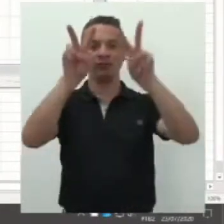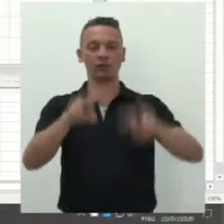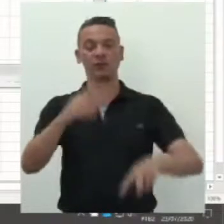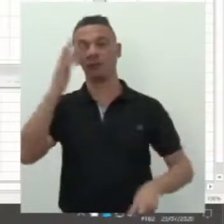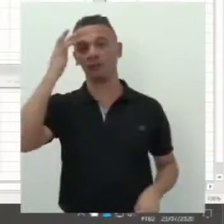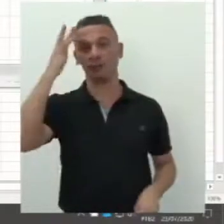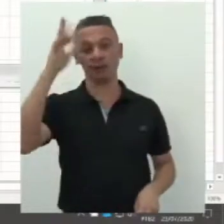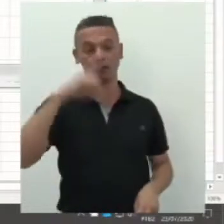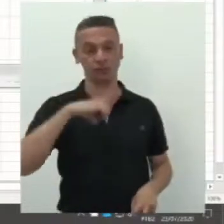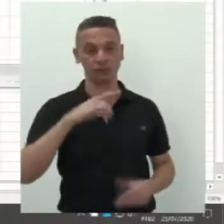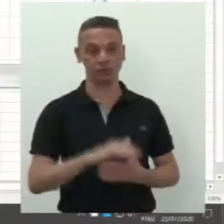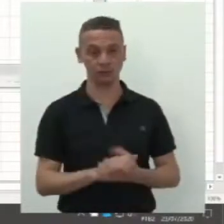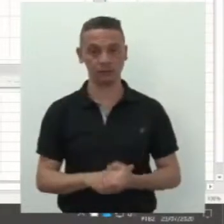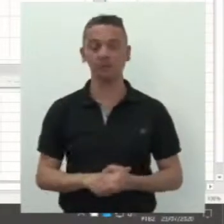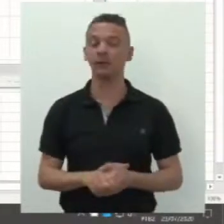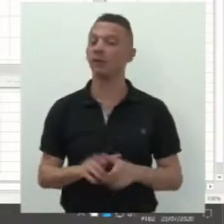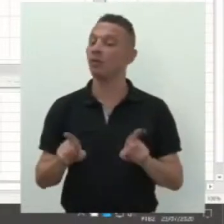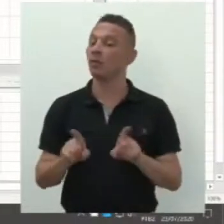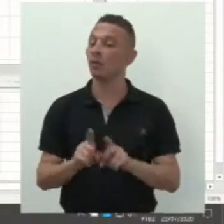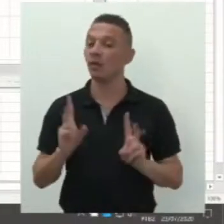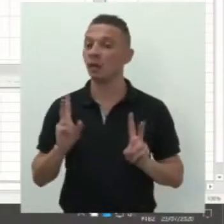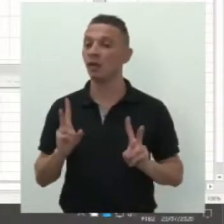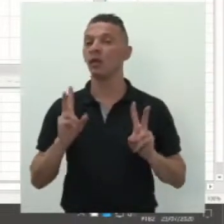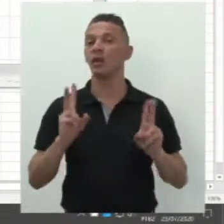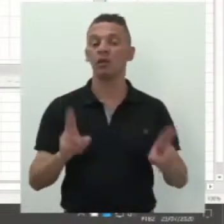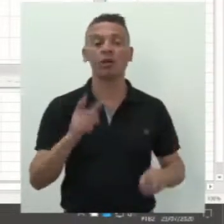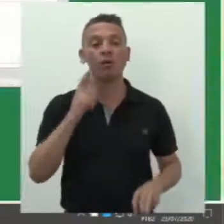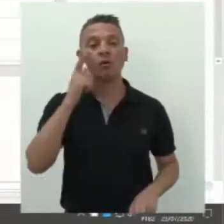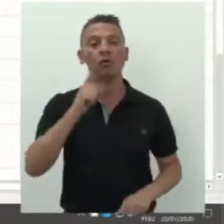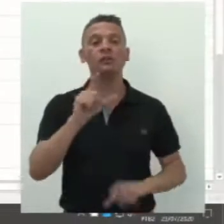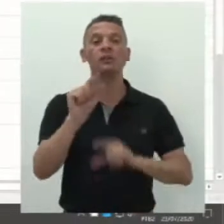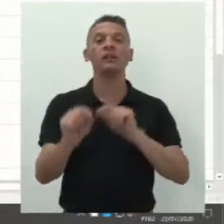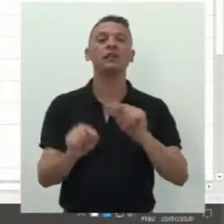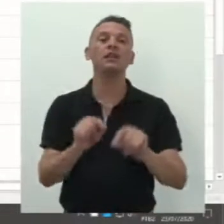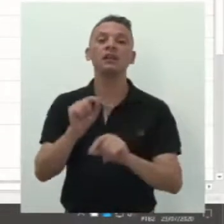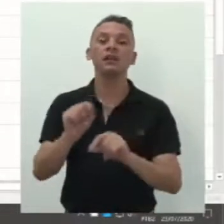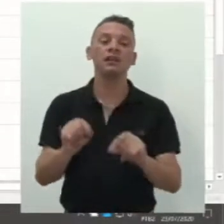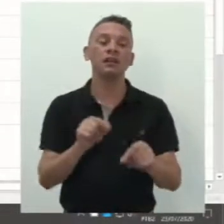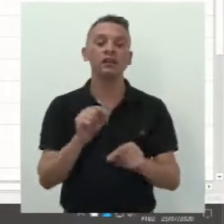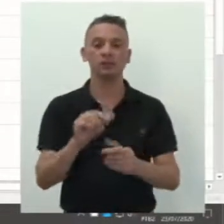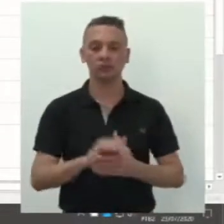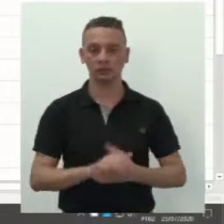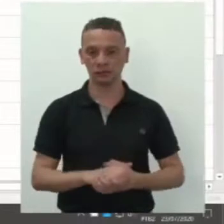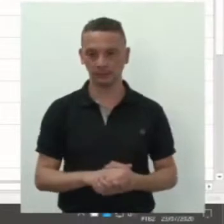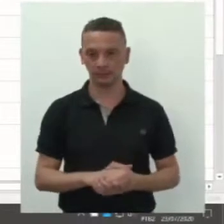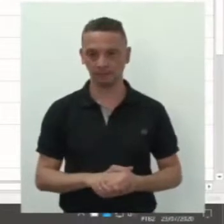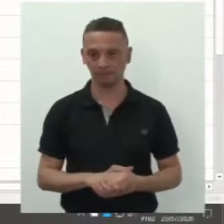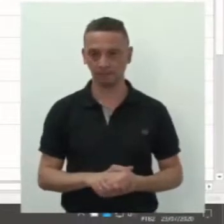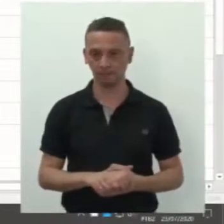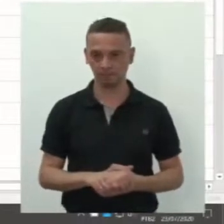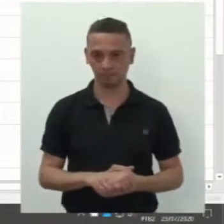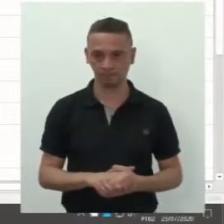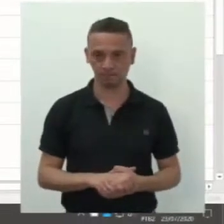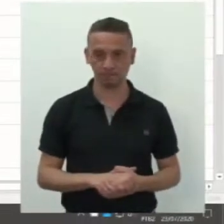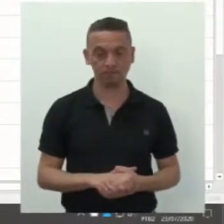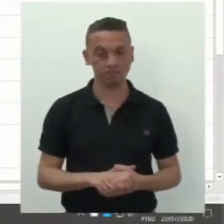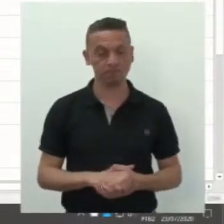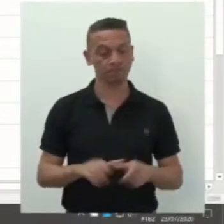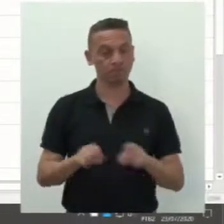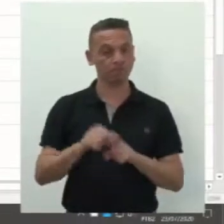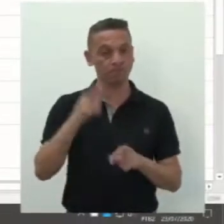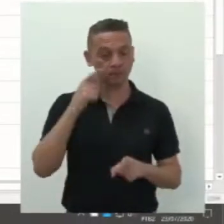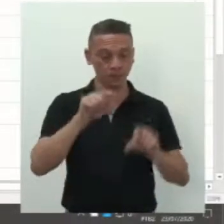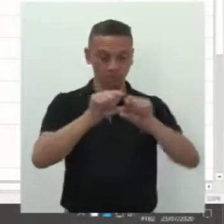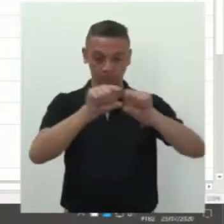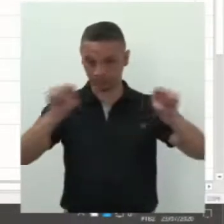visualizá-la. O mesmo a gente consegue fazer, deixa eu maximizar aqui de novo, o mesmo a gente